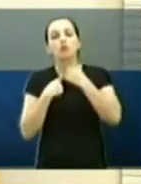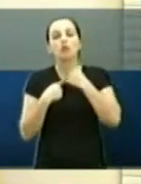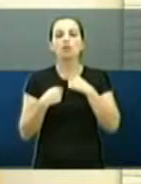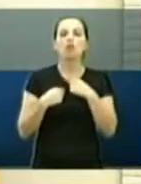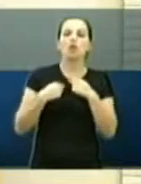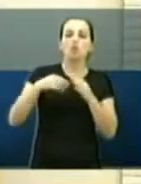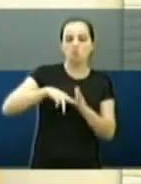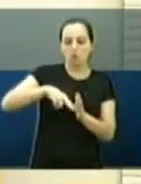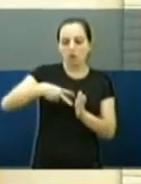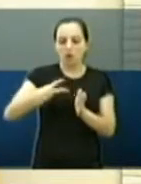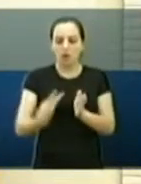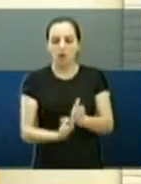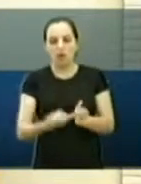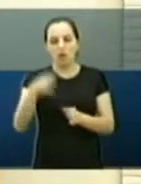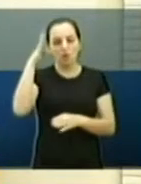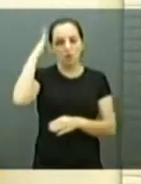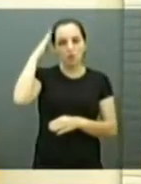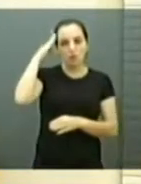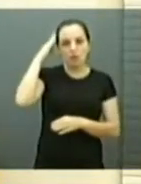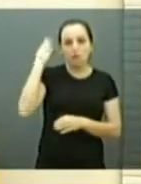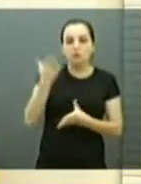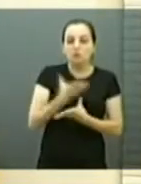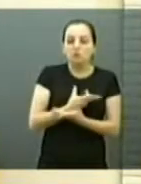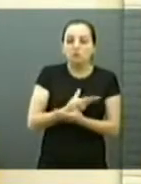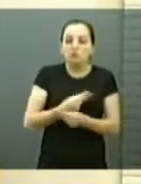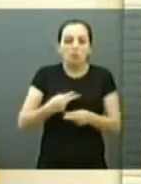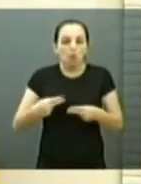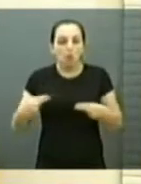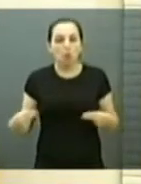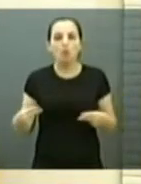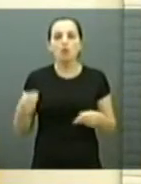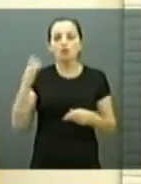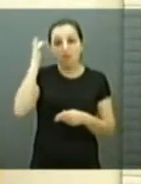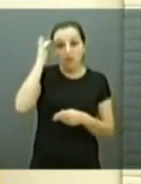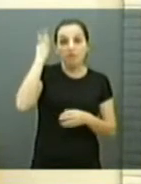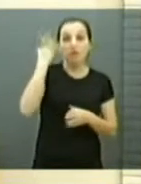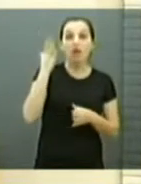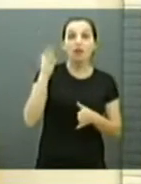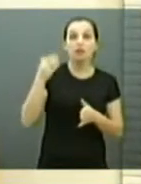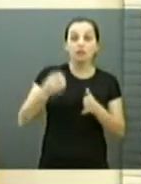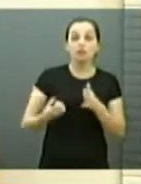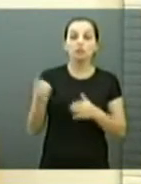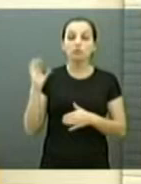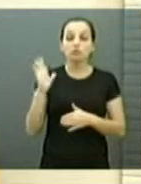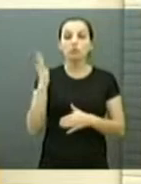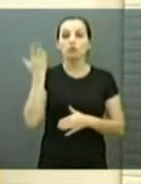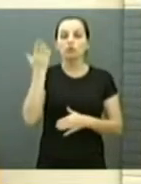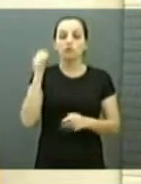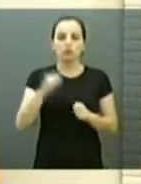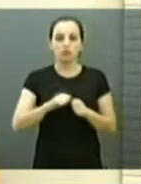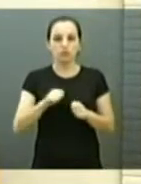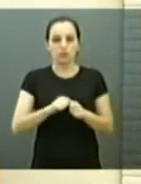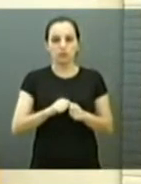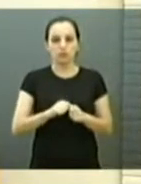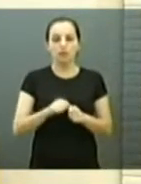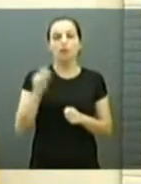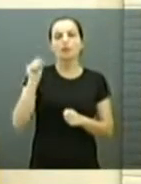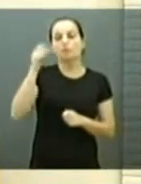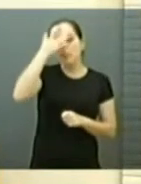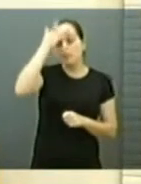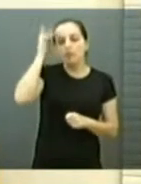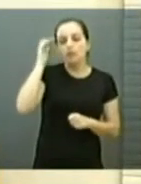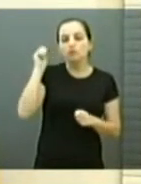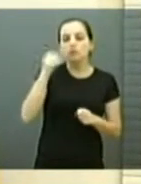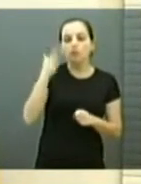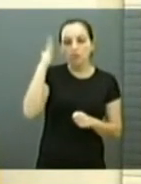convulsiva, porque são procedimentos fáceis de ser tomados. E quem sabe o que fazer nessa